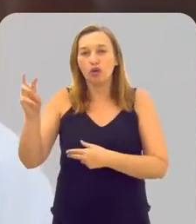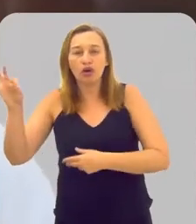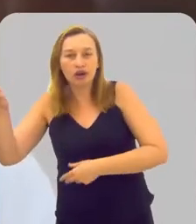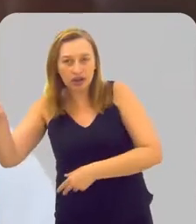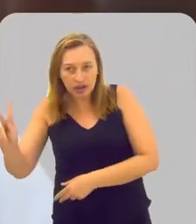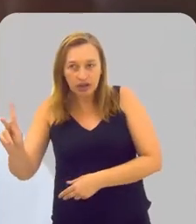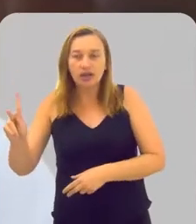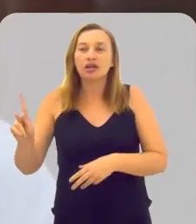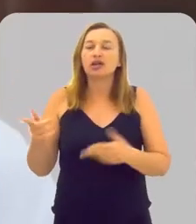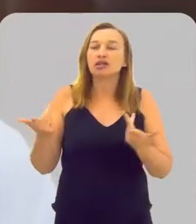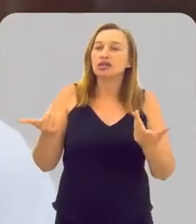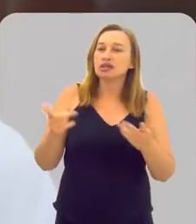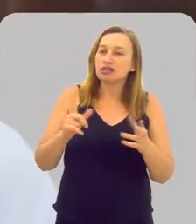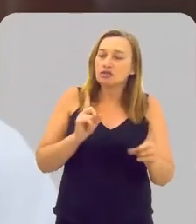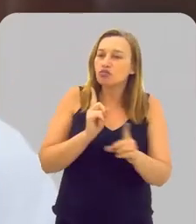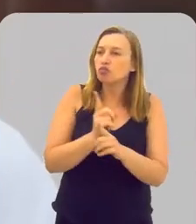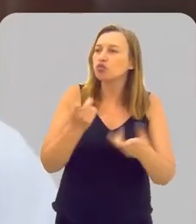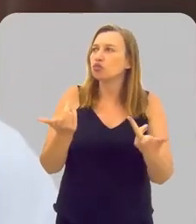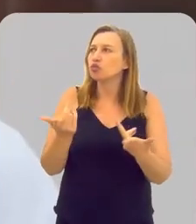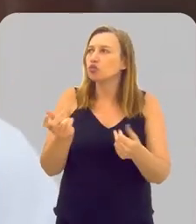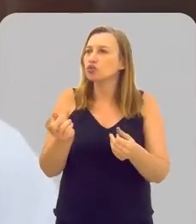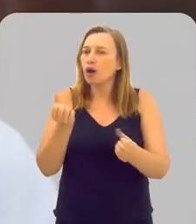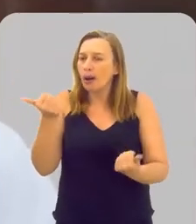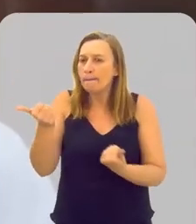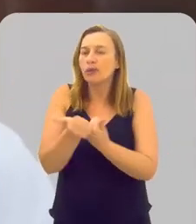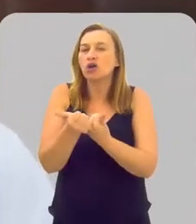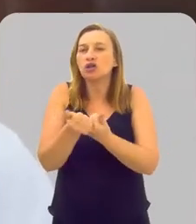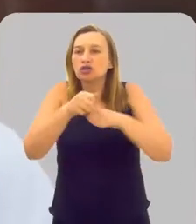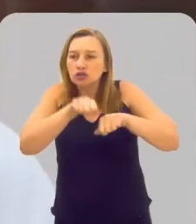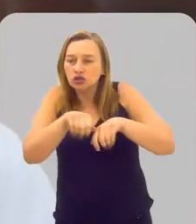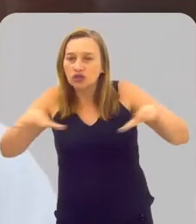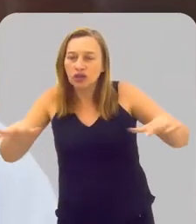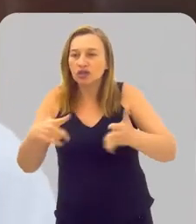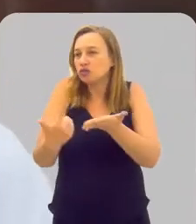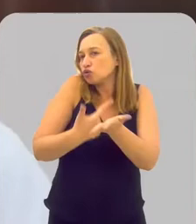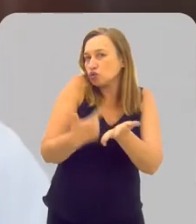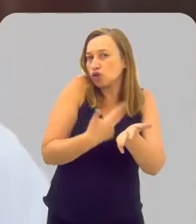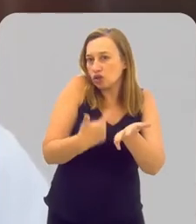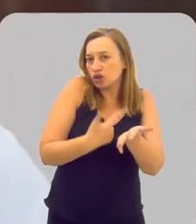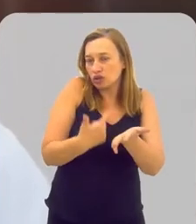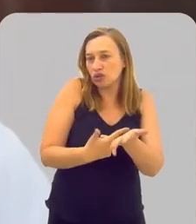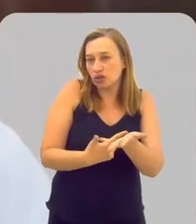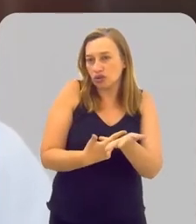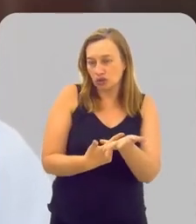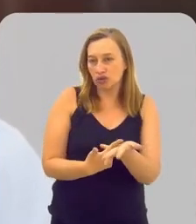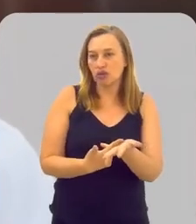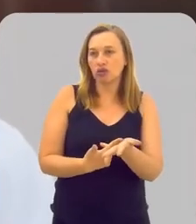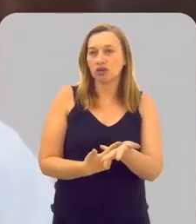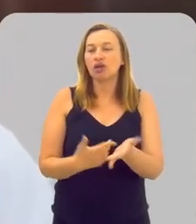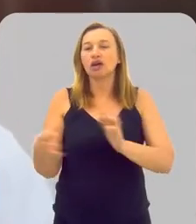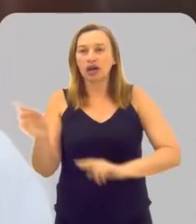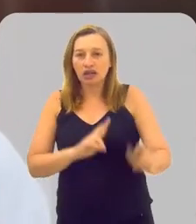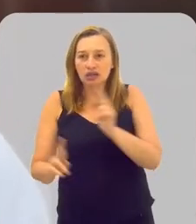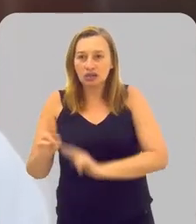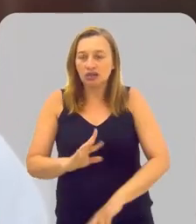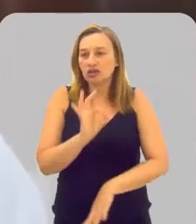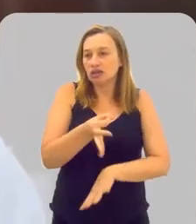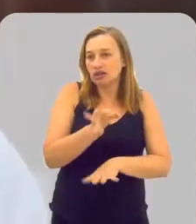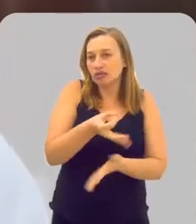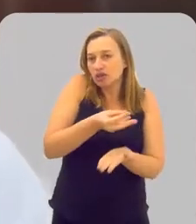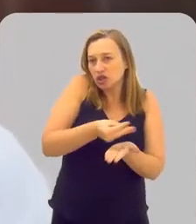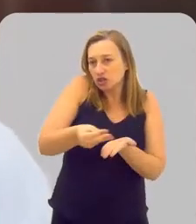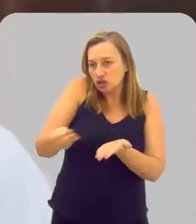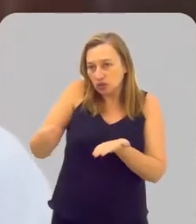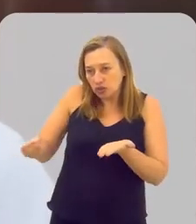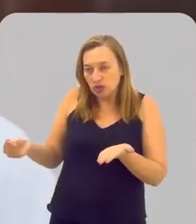de networking. E nesse encontro a gente está apoiando a divulgação de um livro dedicado para gás natural, relacionado